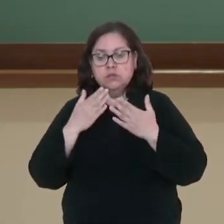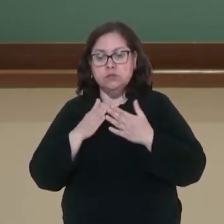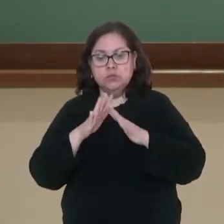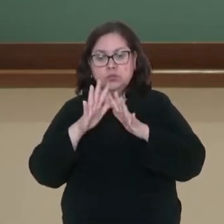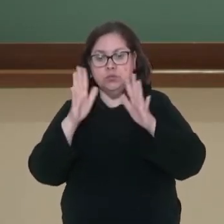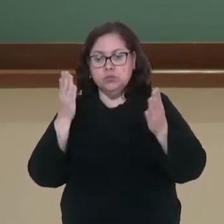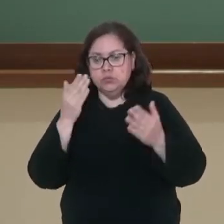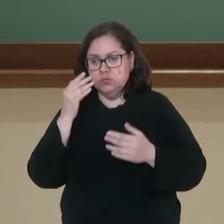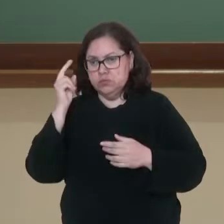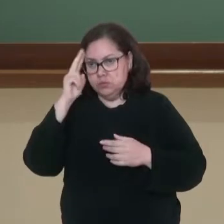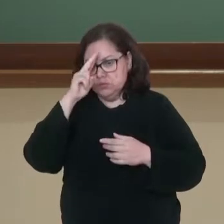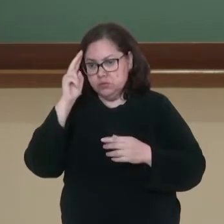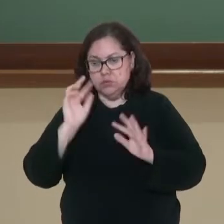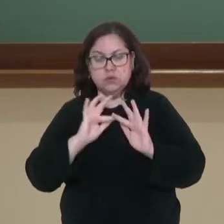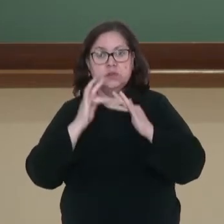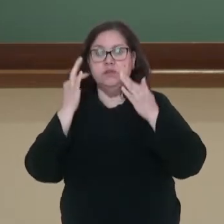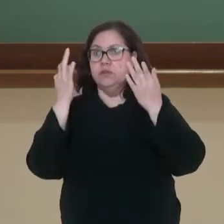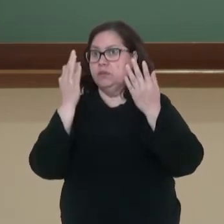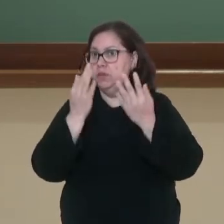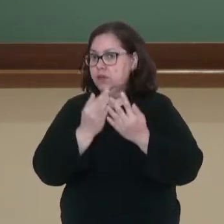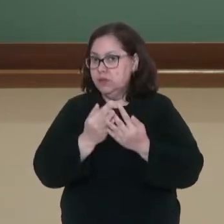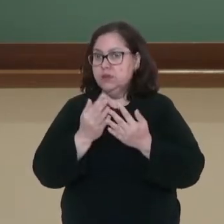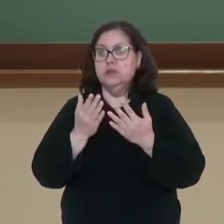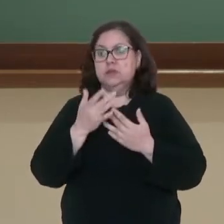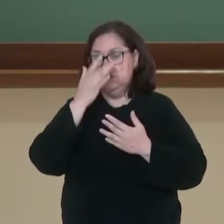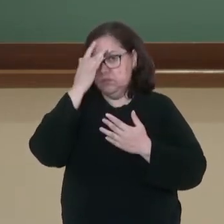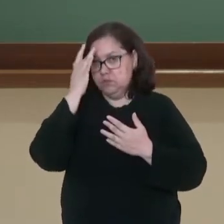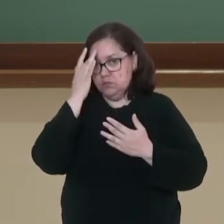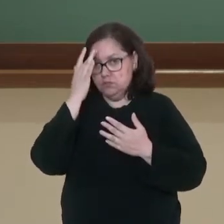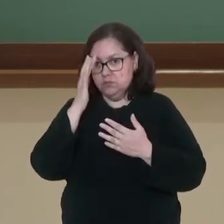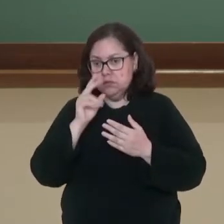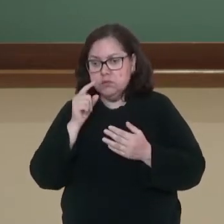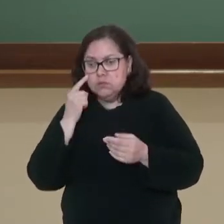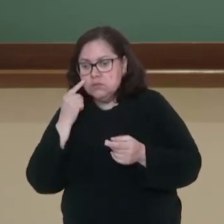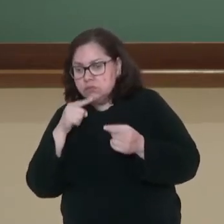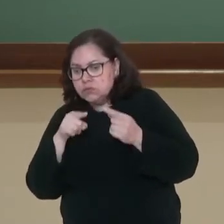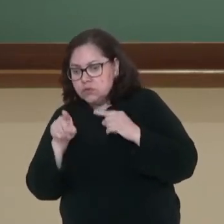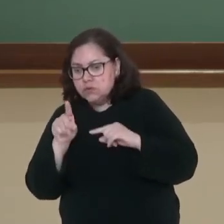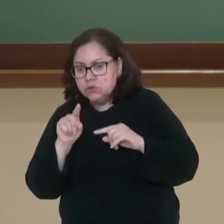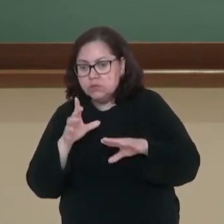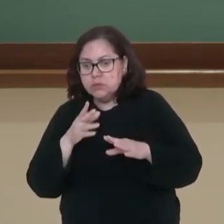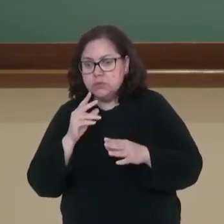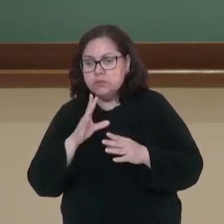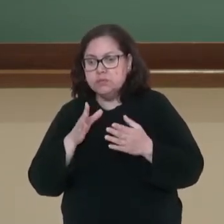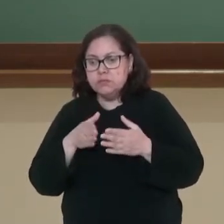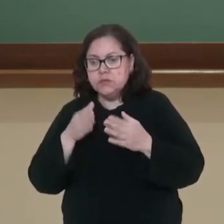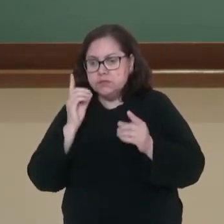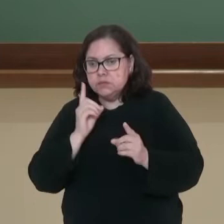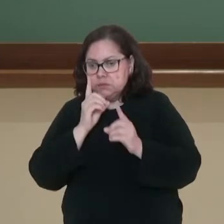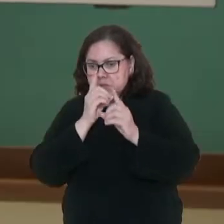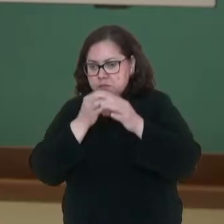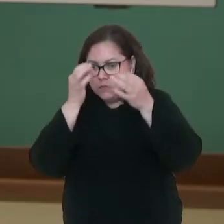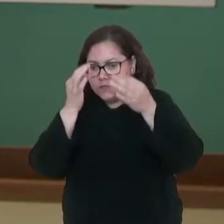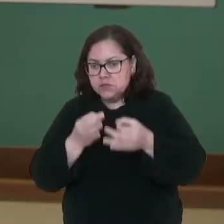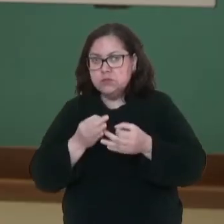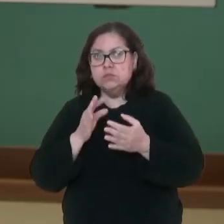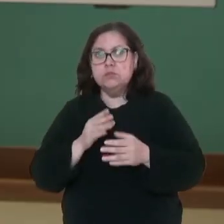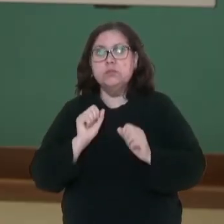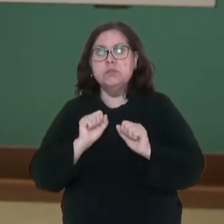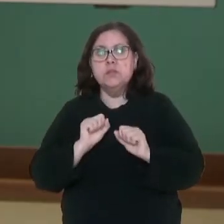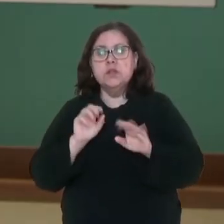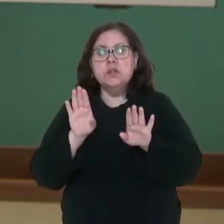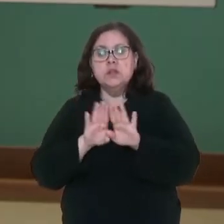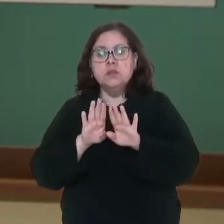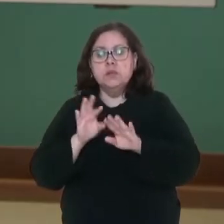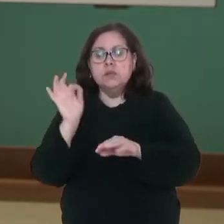todo um histórico familiar e fazendo todas as análises possíveis com o máximo de precisão possível, né? E também